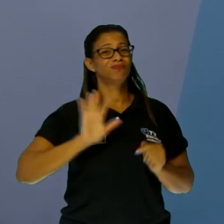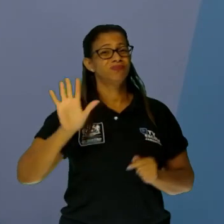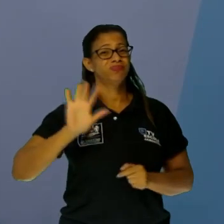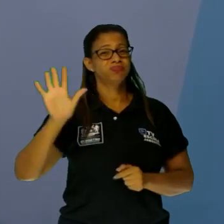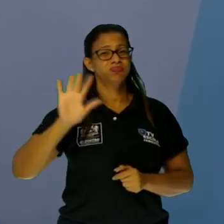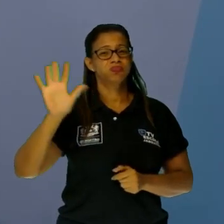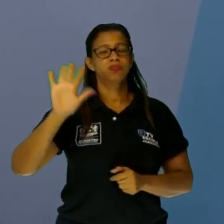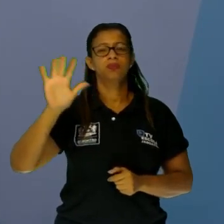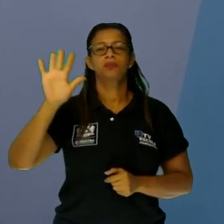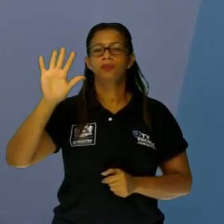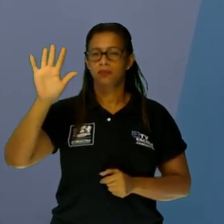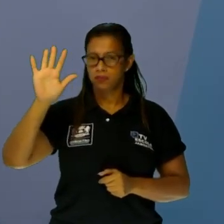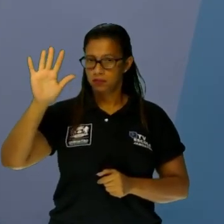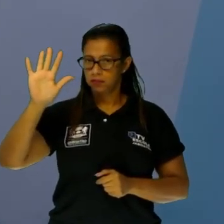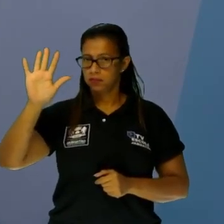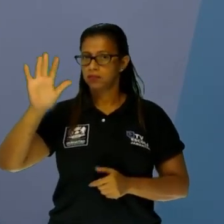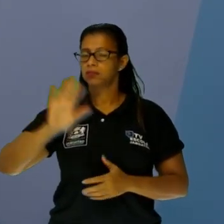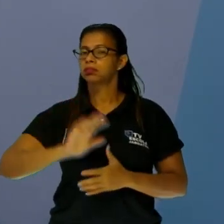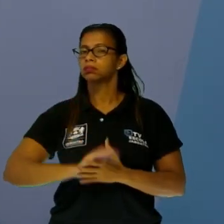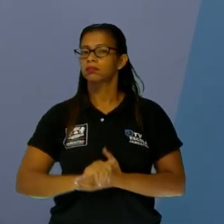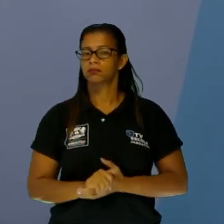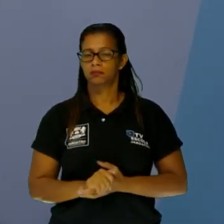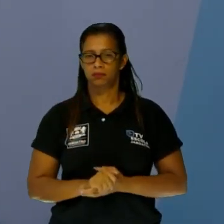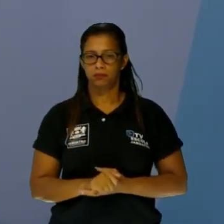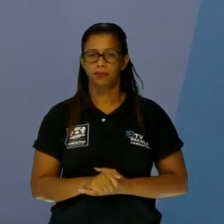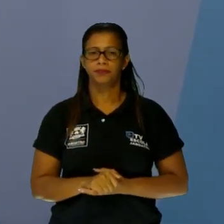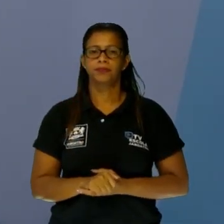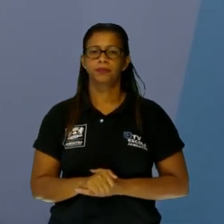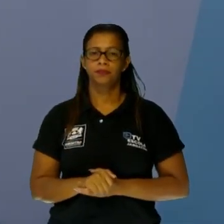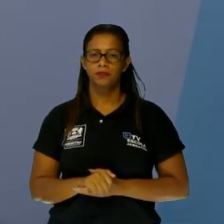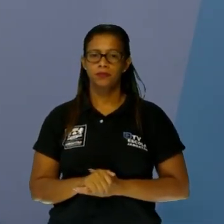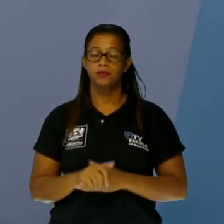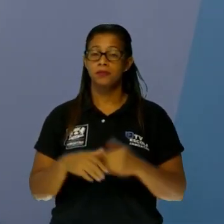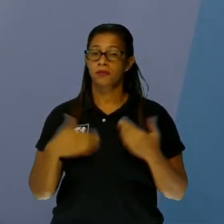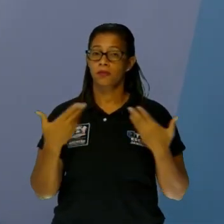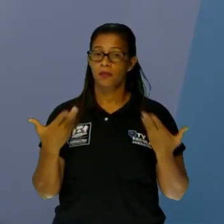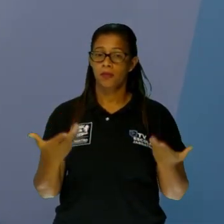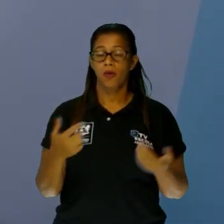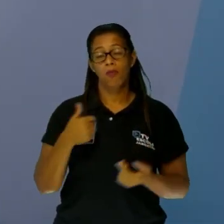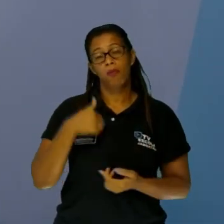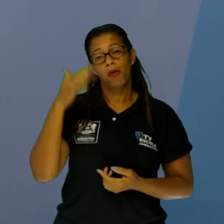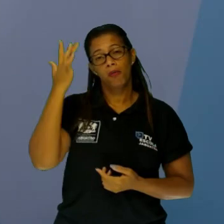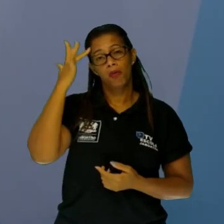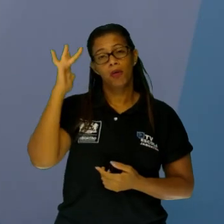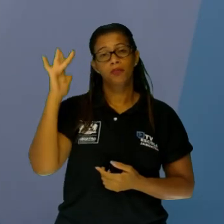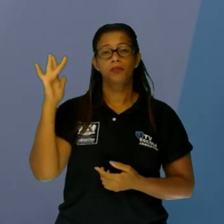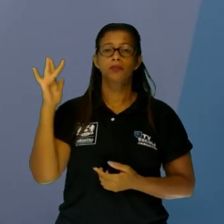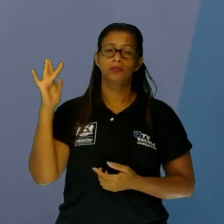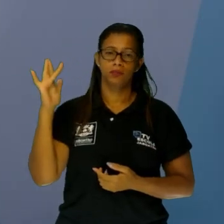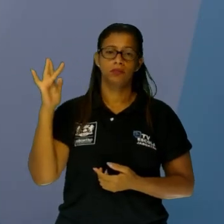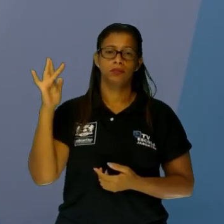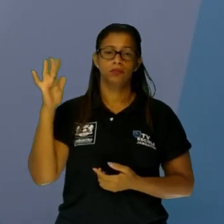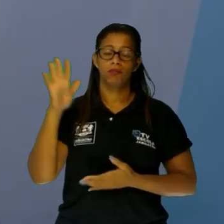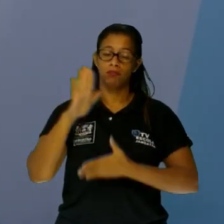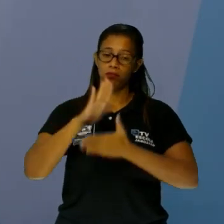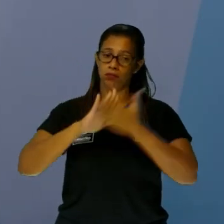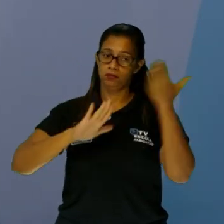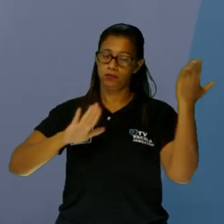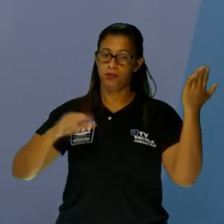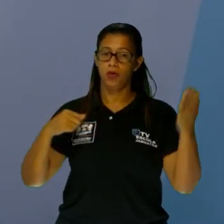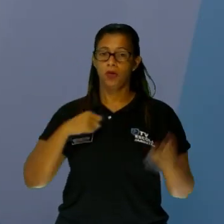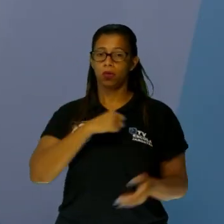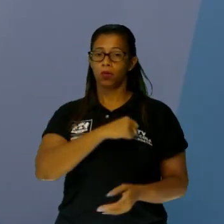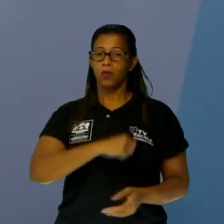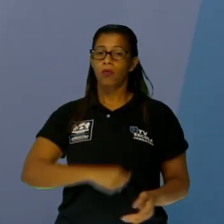um local que é distante, fica muito mais caro. Então, eu acho que uma viagem para o Japão